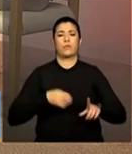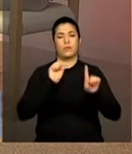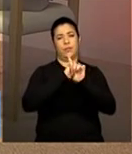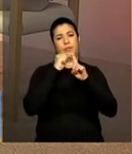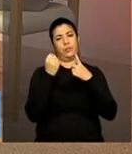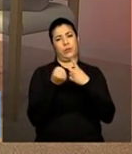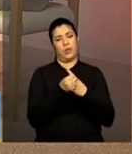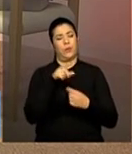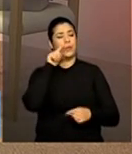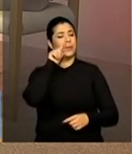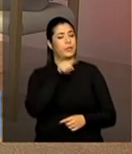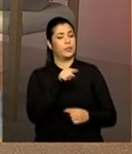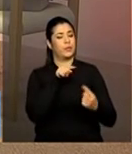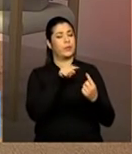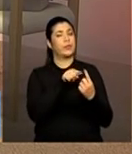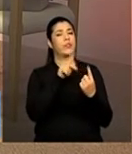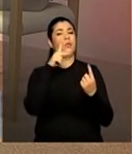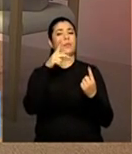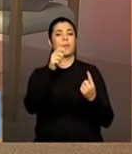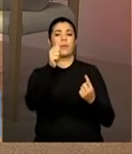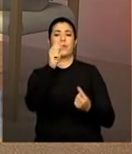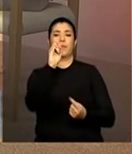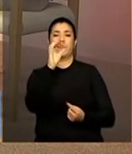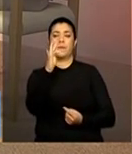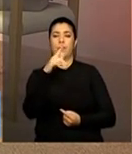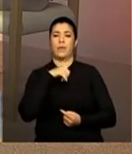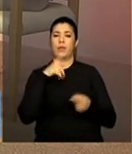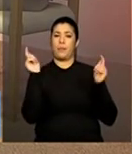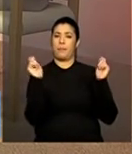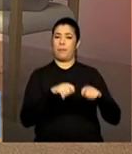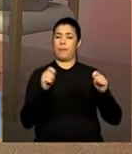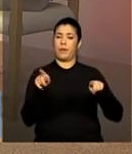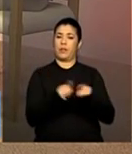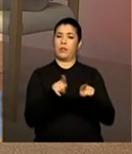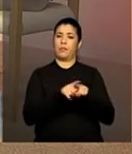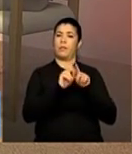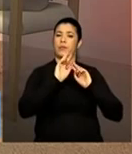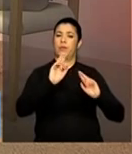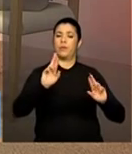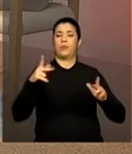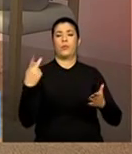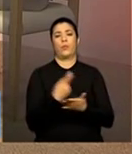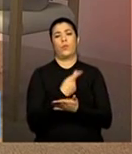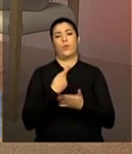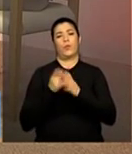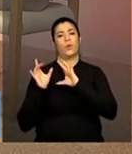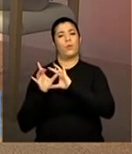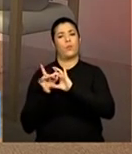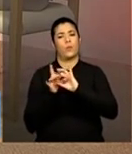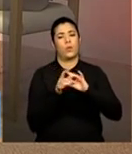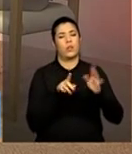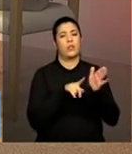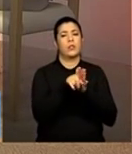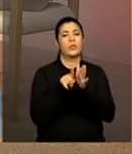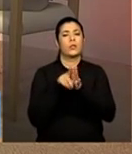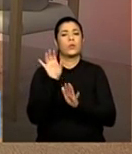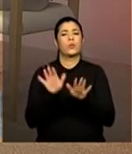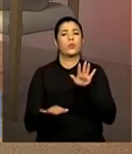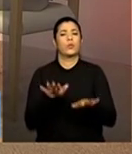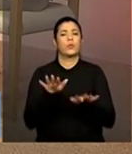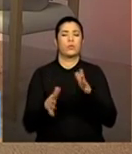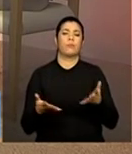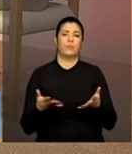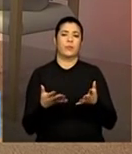eh ela fala também de uma possibilidade de em alguns casos dependendo da do diagnóstico socioterritorial